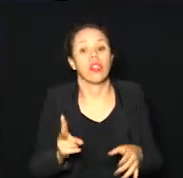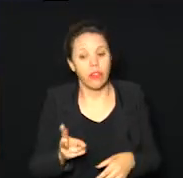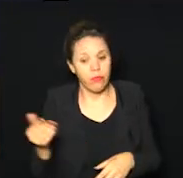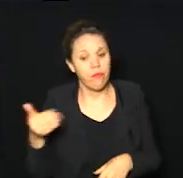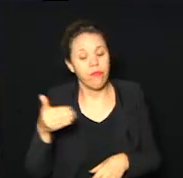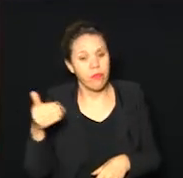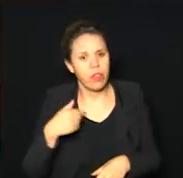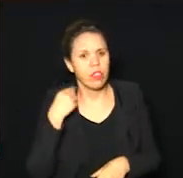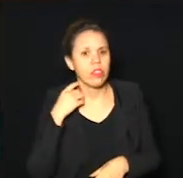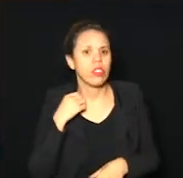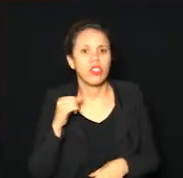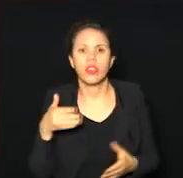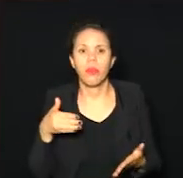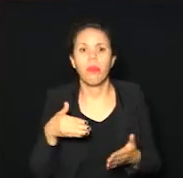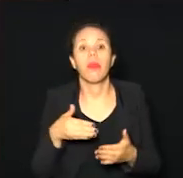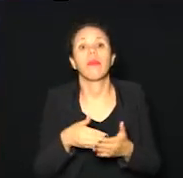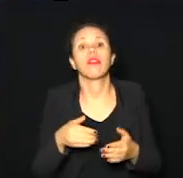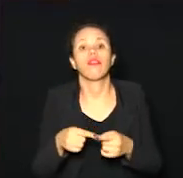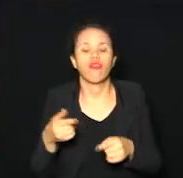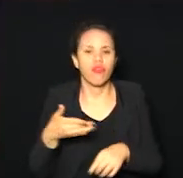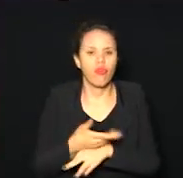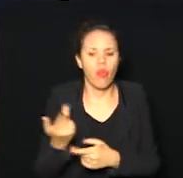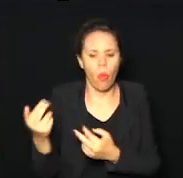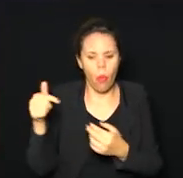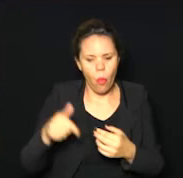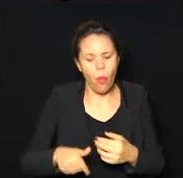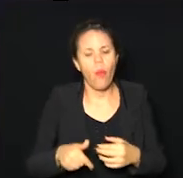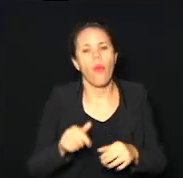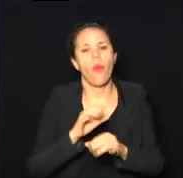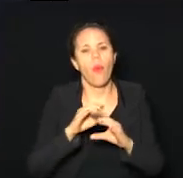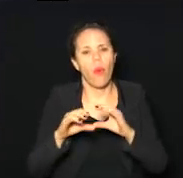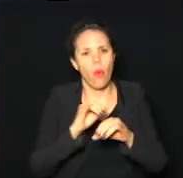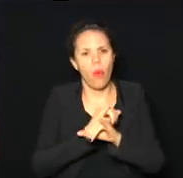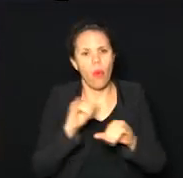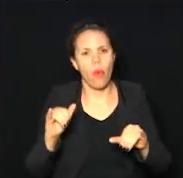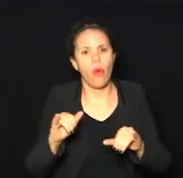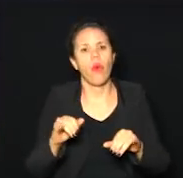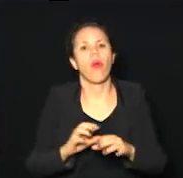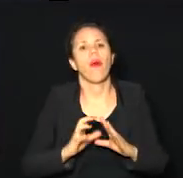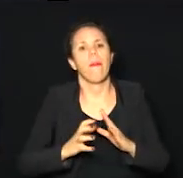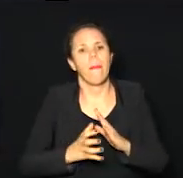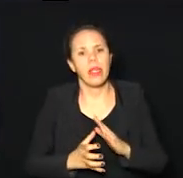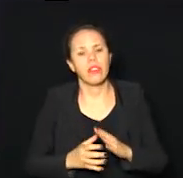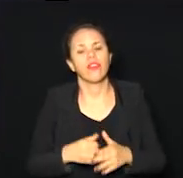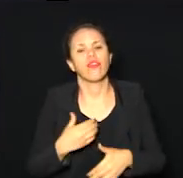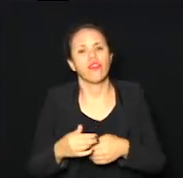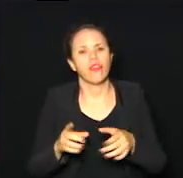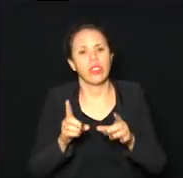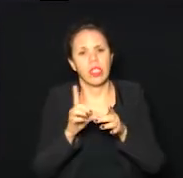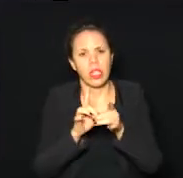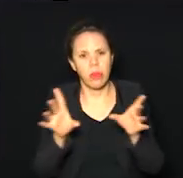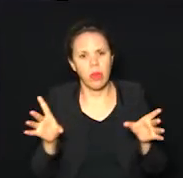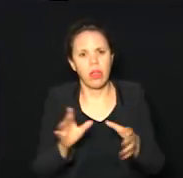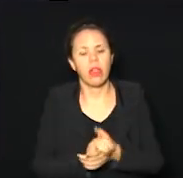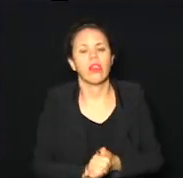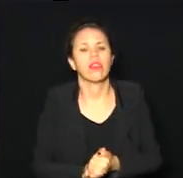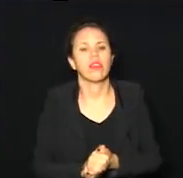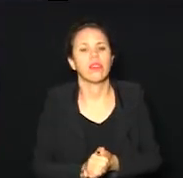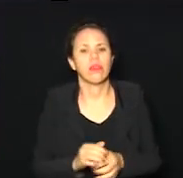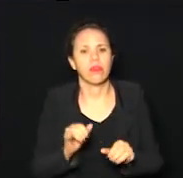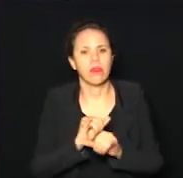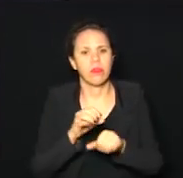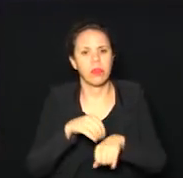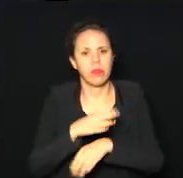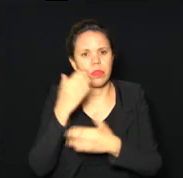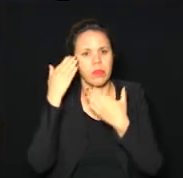E se eles não permitirem, nós vamos usar canais como esse de partidos progressistas e de partidos democráticos para passar a nossa mensagem.